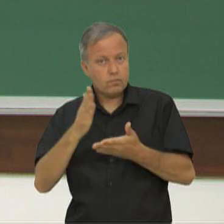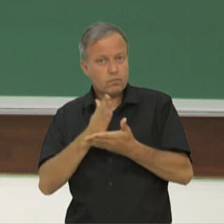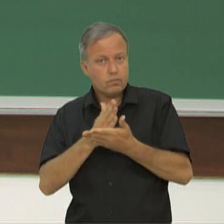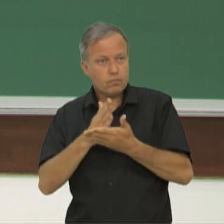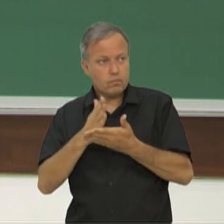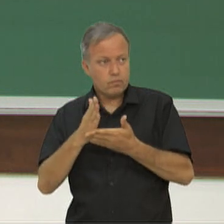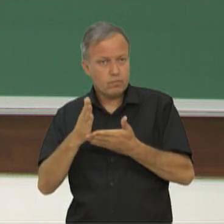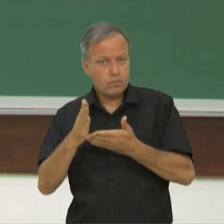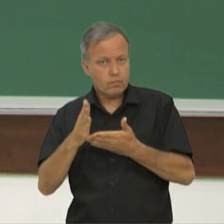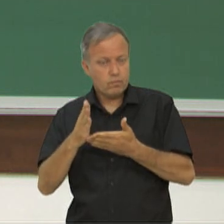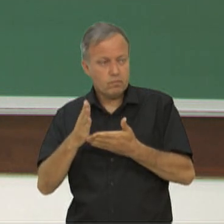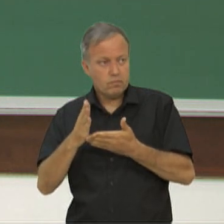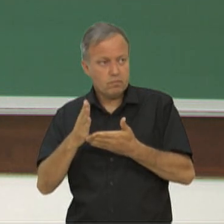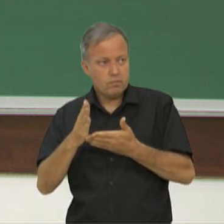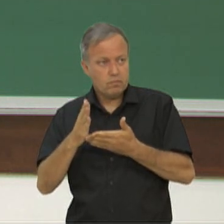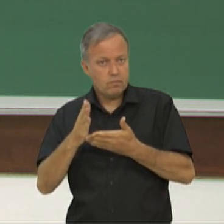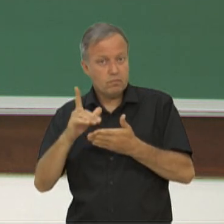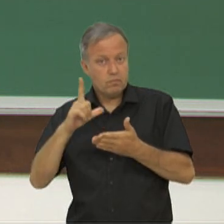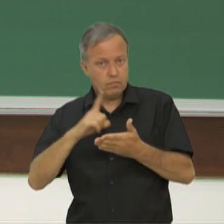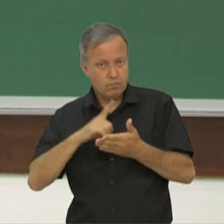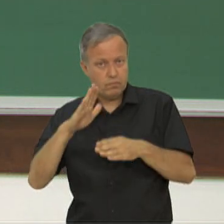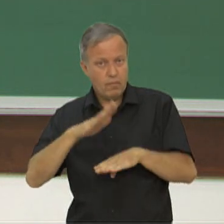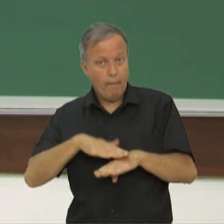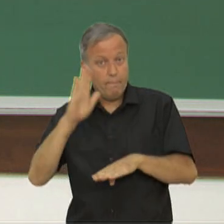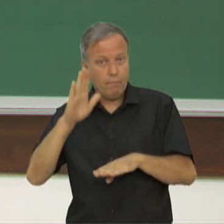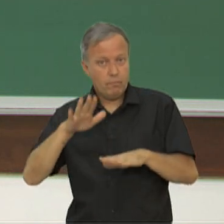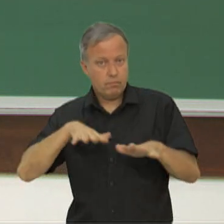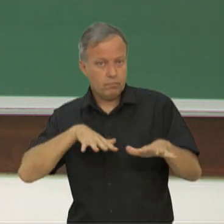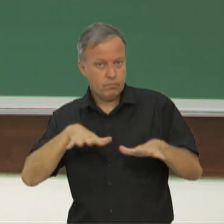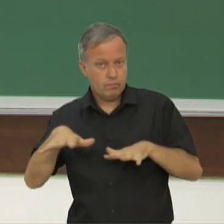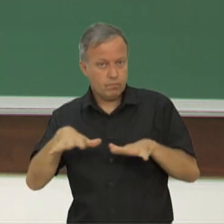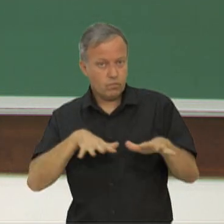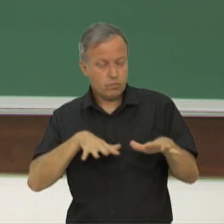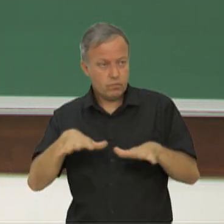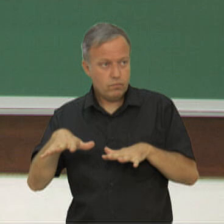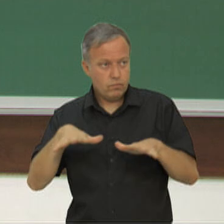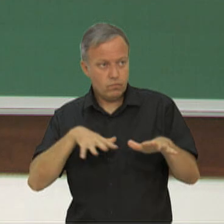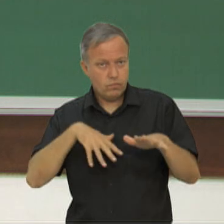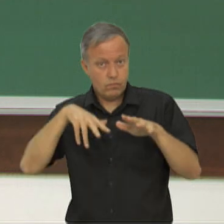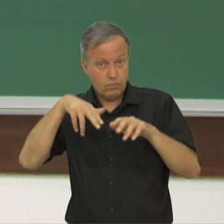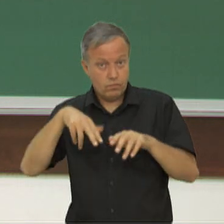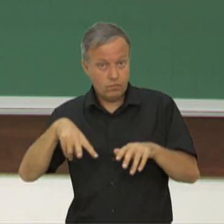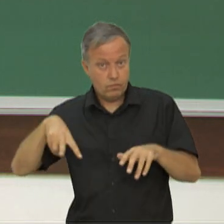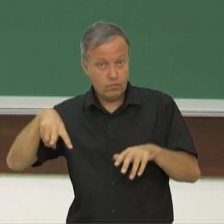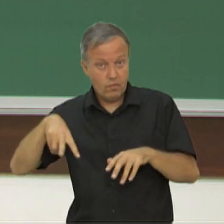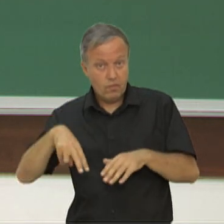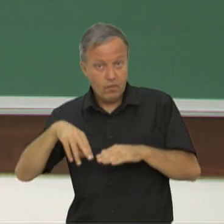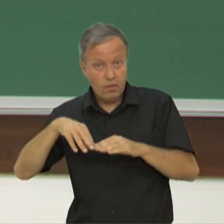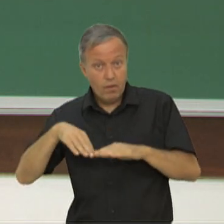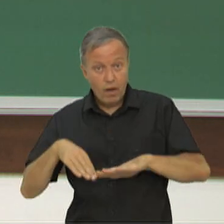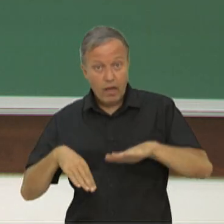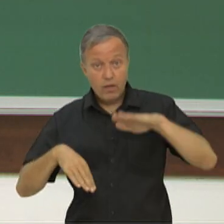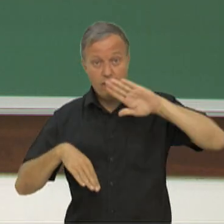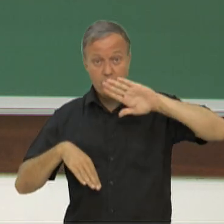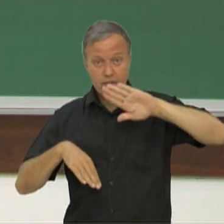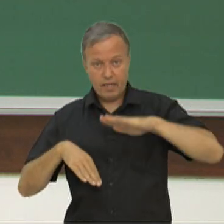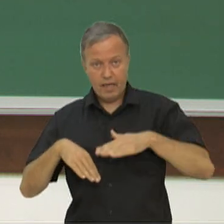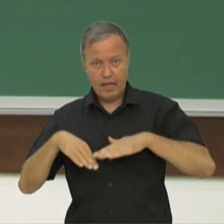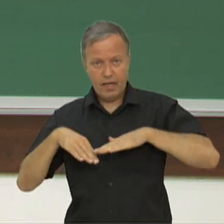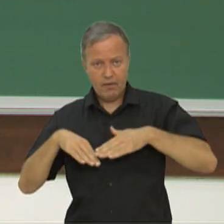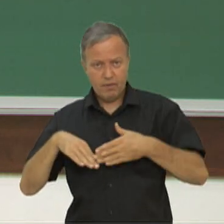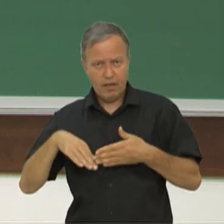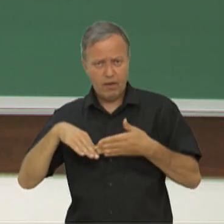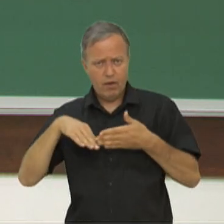a ter mais alguns movimentos e passos de balé em que as pernas eram mais erguidas, né? Porque tinham mais